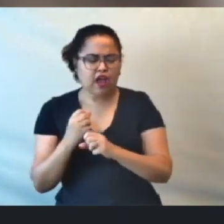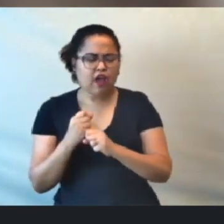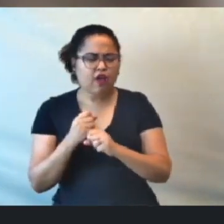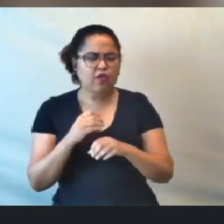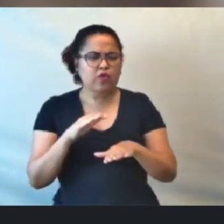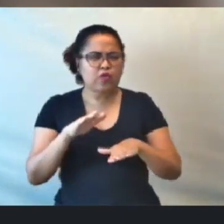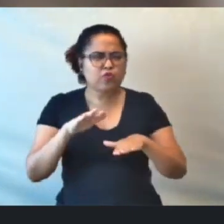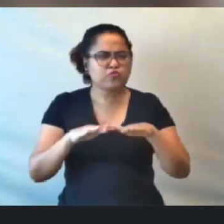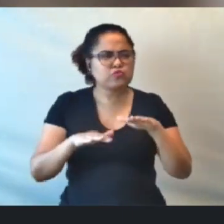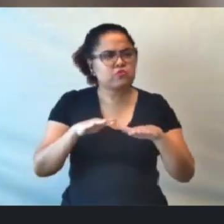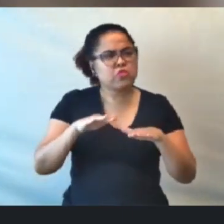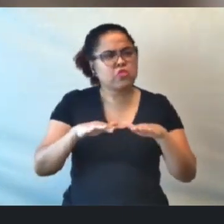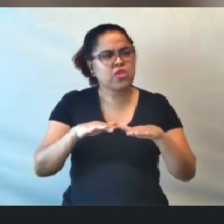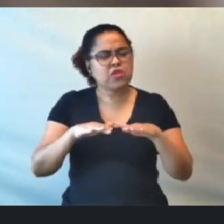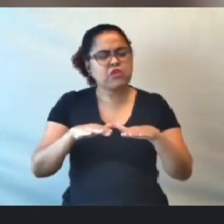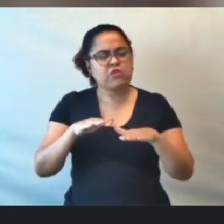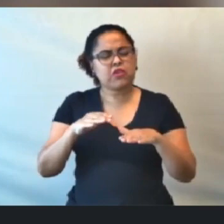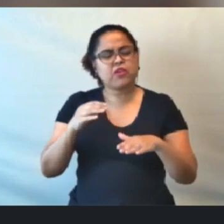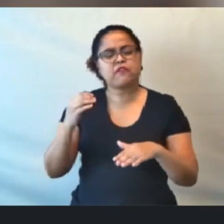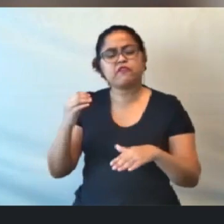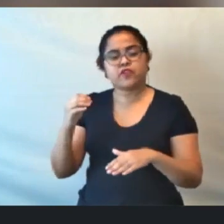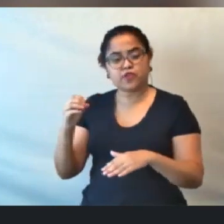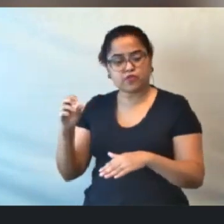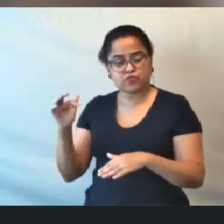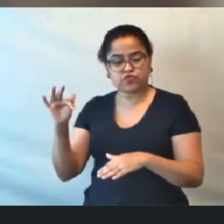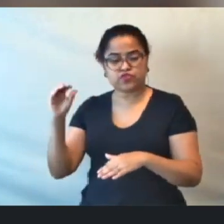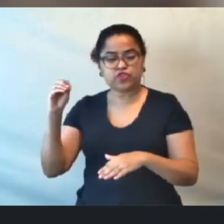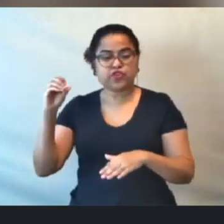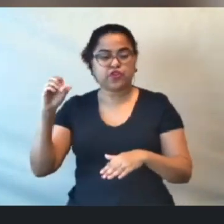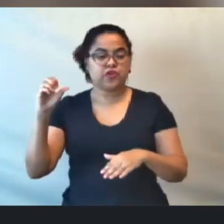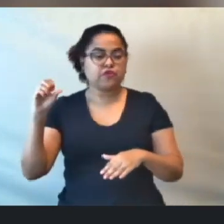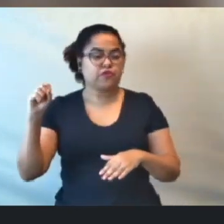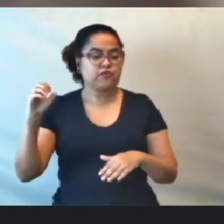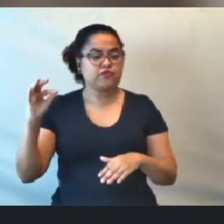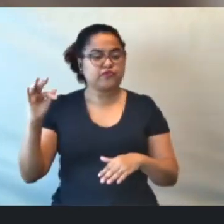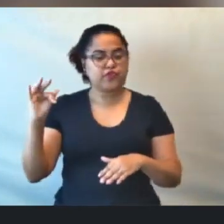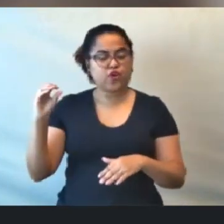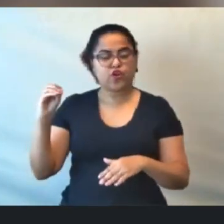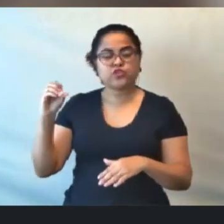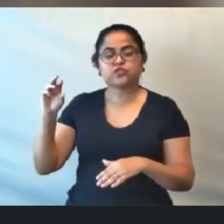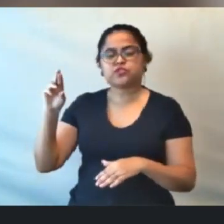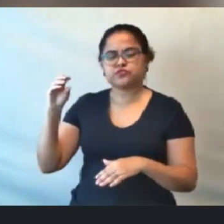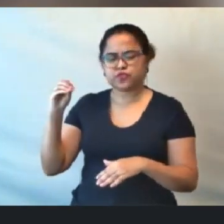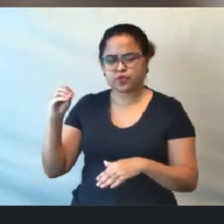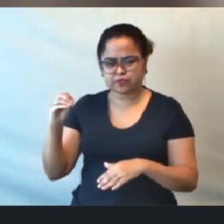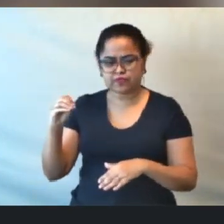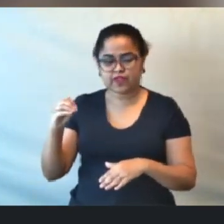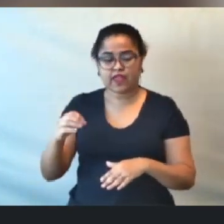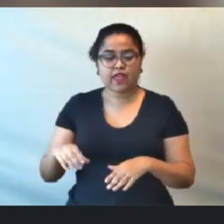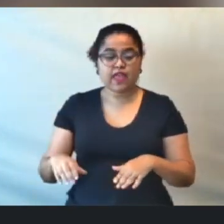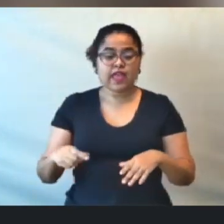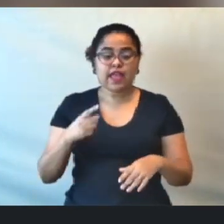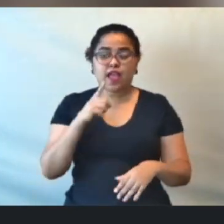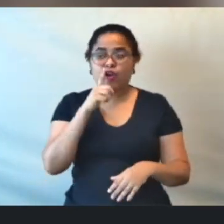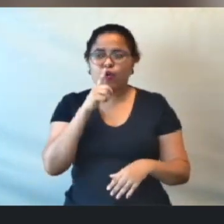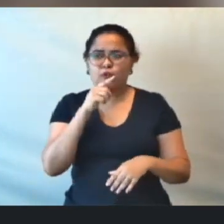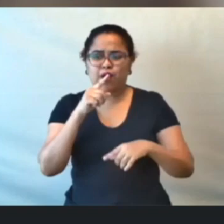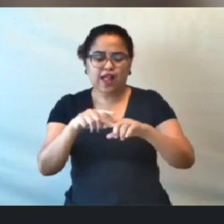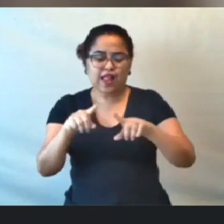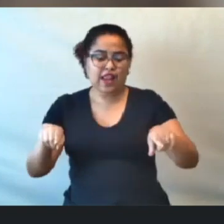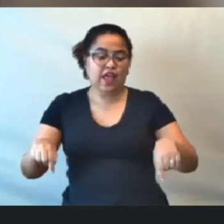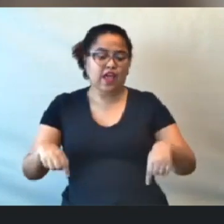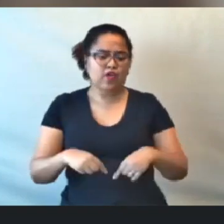se tratar de uma lagoa urbana, né, ela é submetida a uma série de imprevistos, entre aspas, coisas que